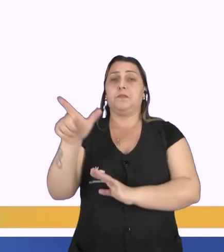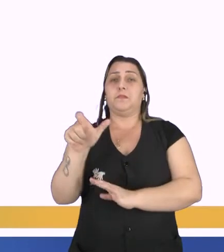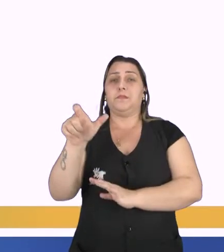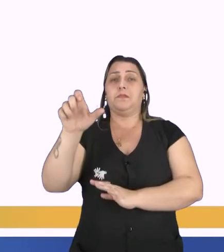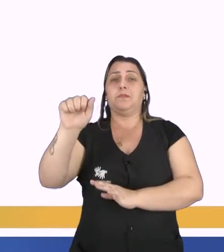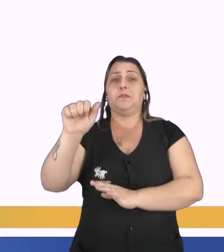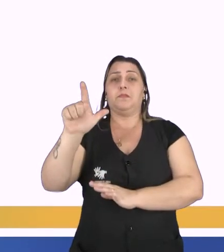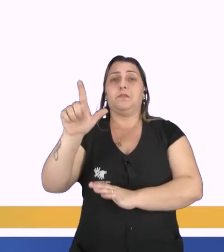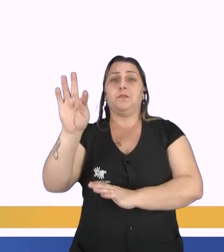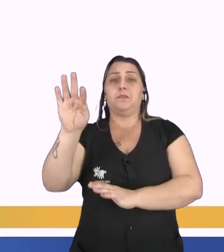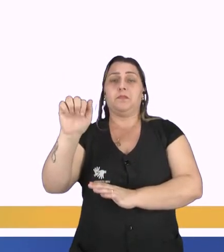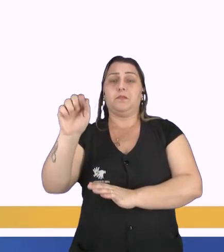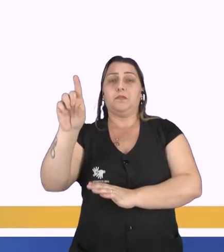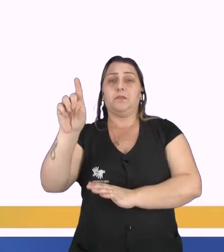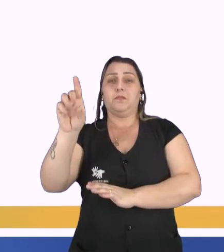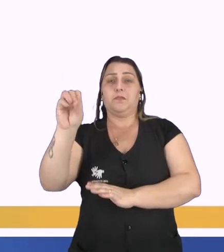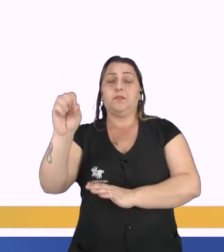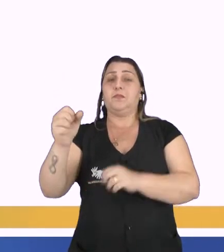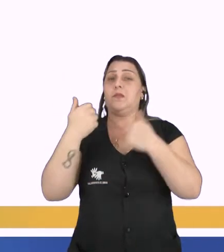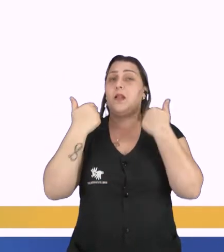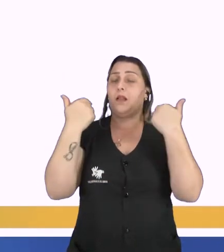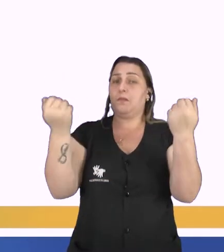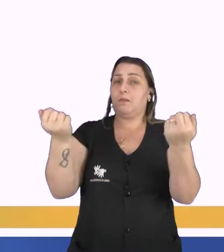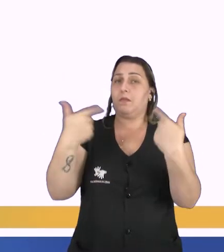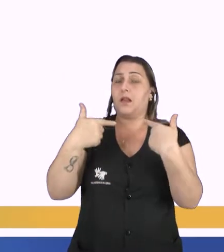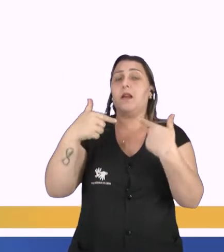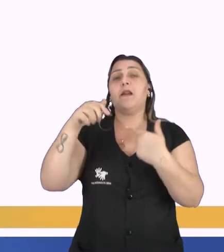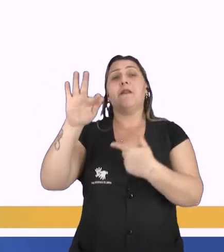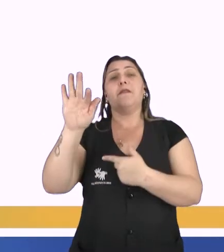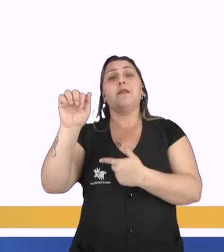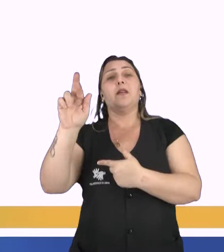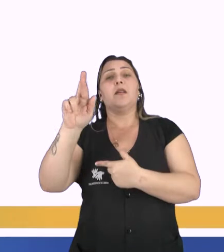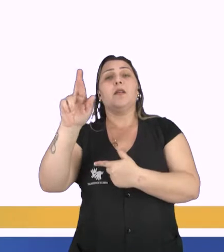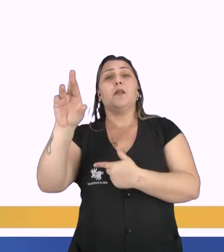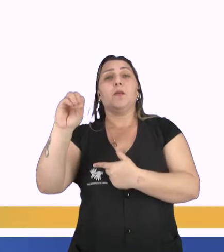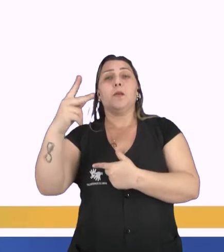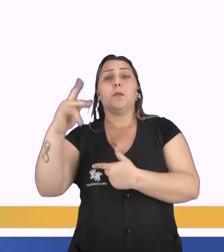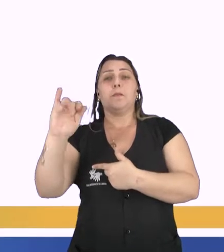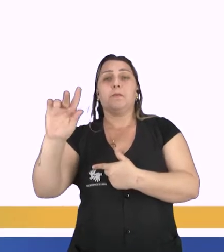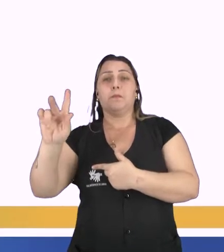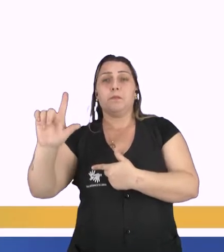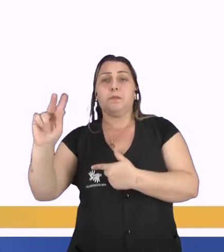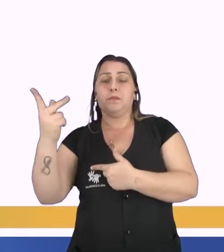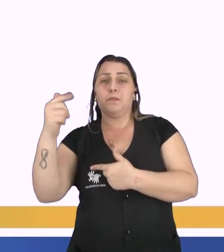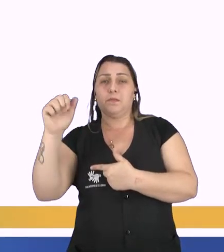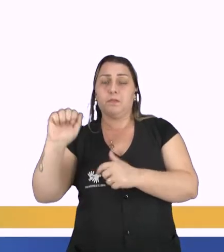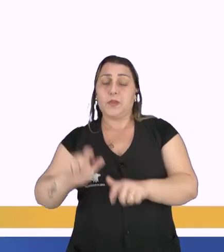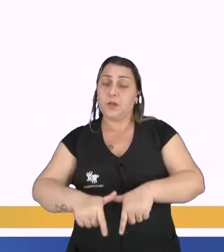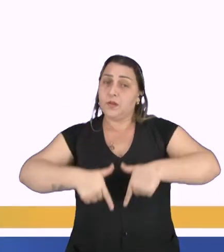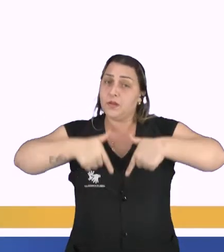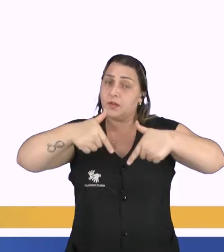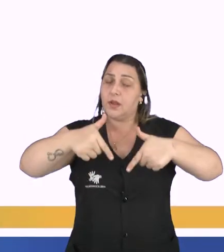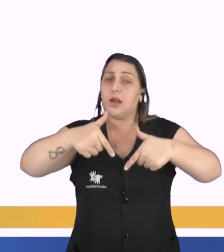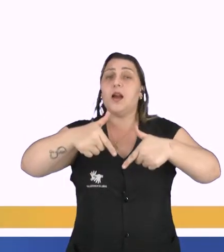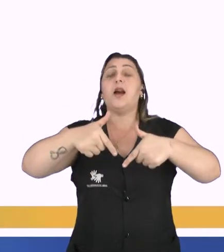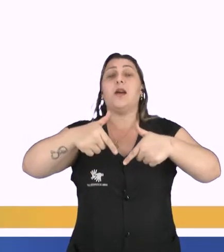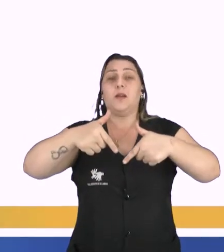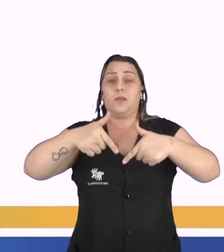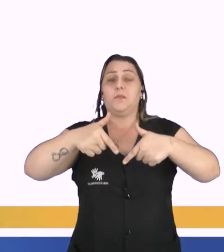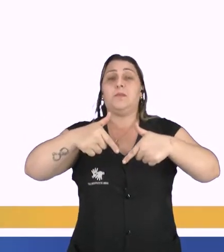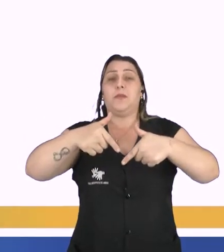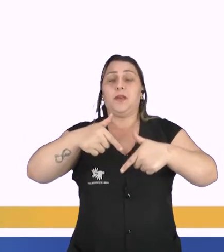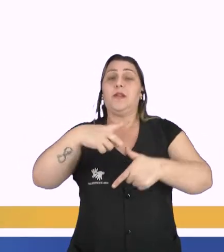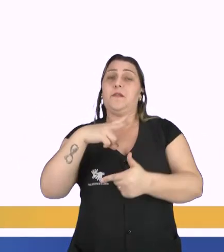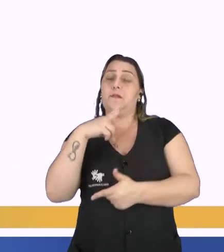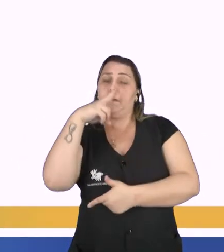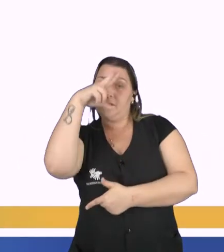né, apelidados como farroupilhas, né, eles lutavam pela descentralização do poder, né, pela